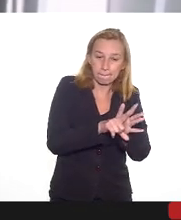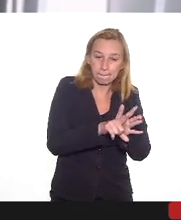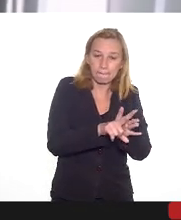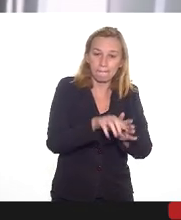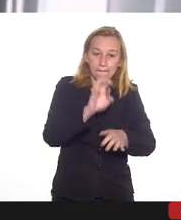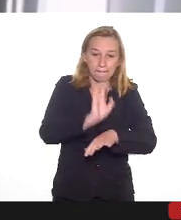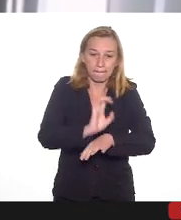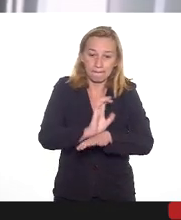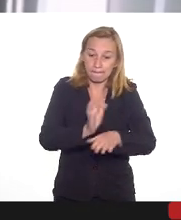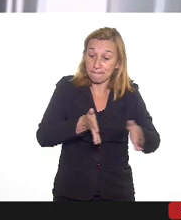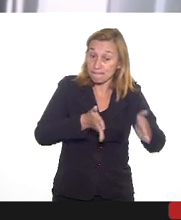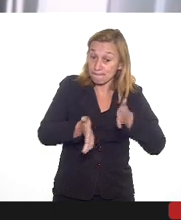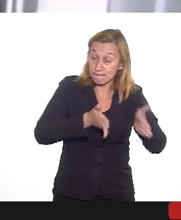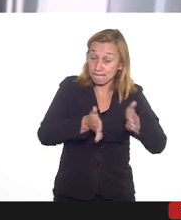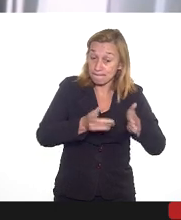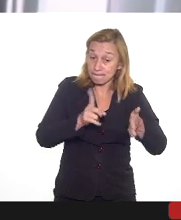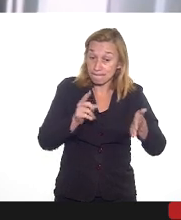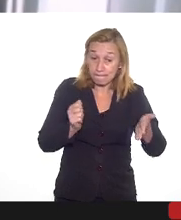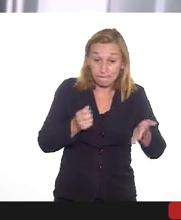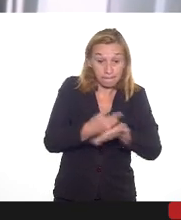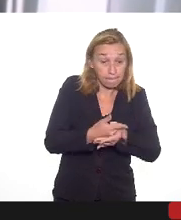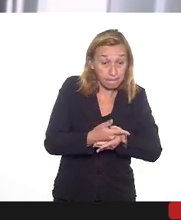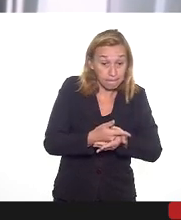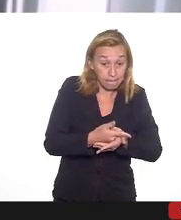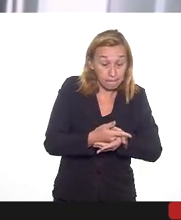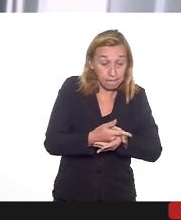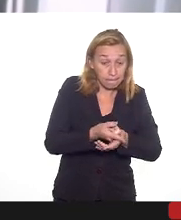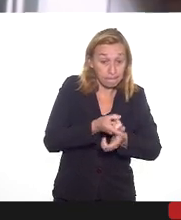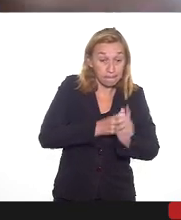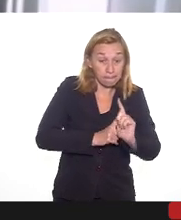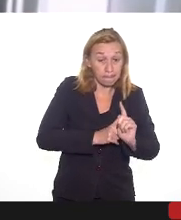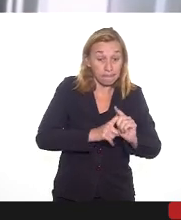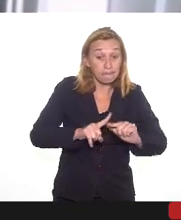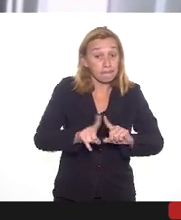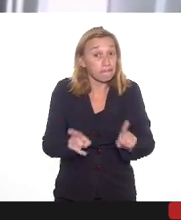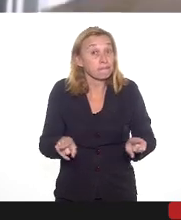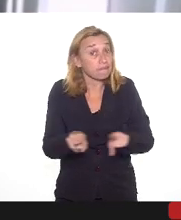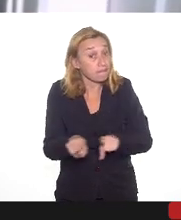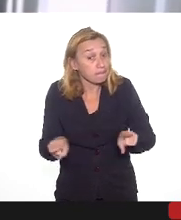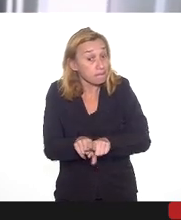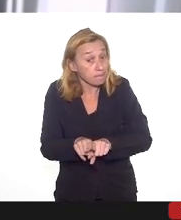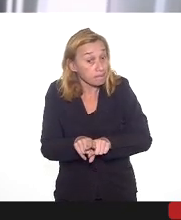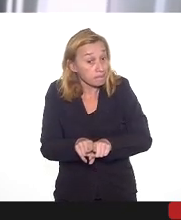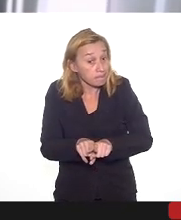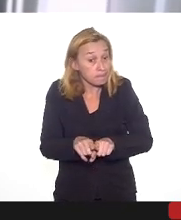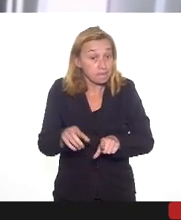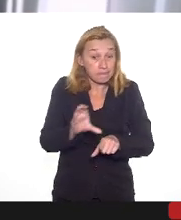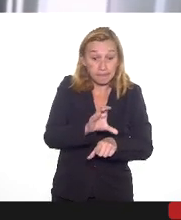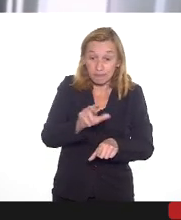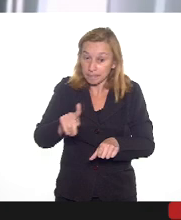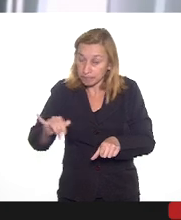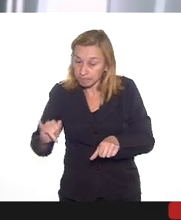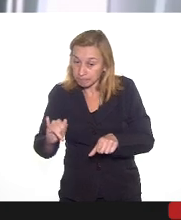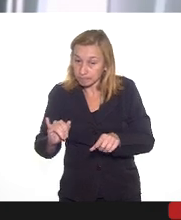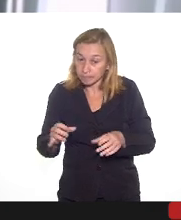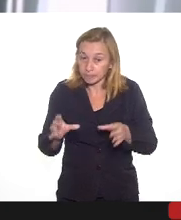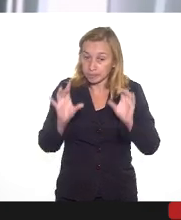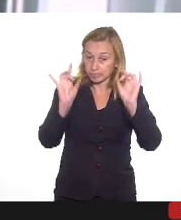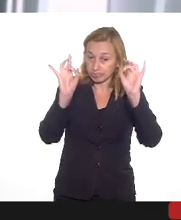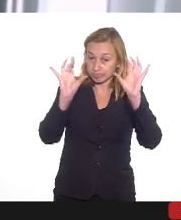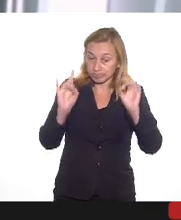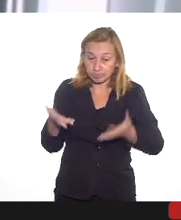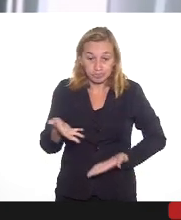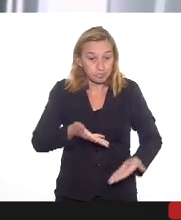uma temporada sem pagar os serviços da dívida, mas, além disso, eu estou na CPI das participações